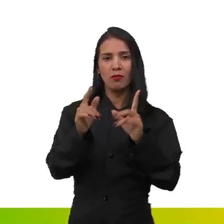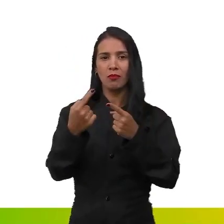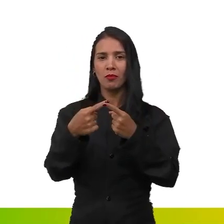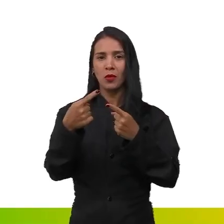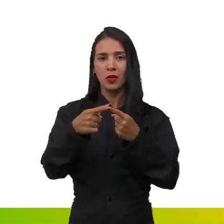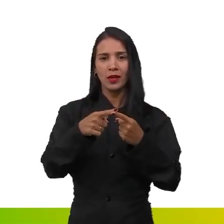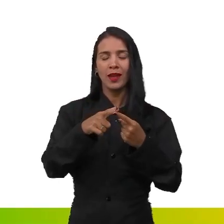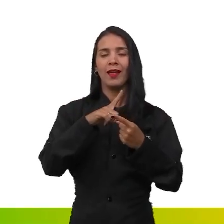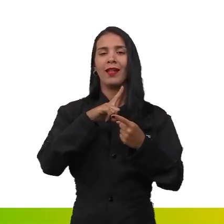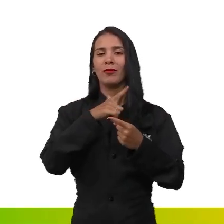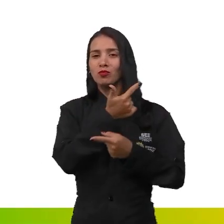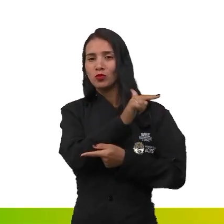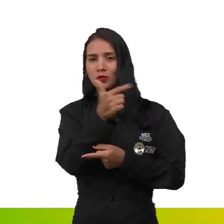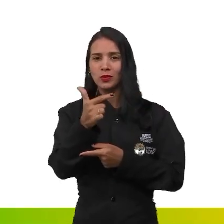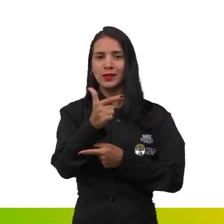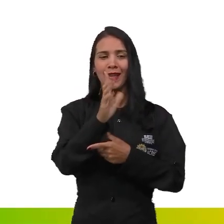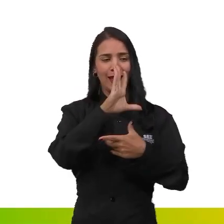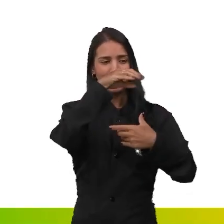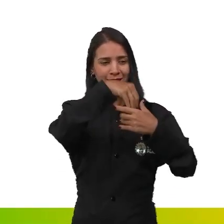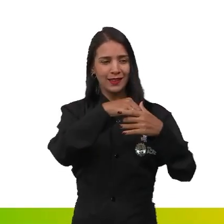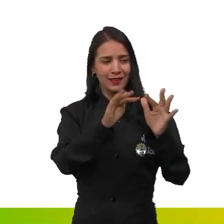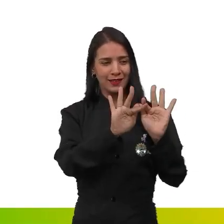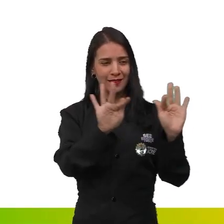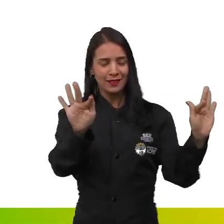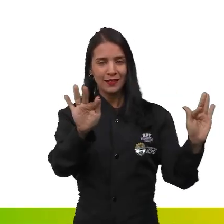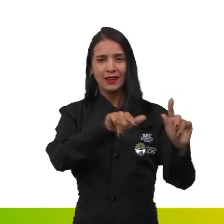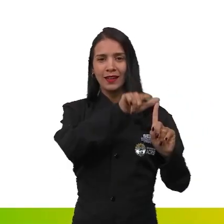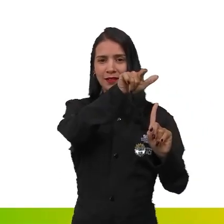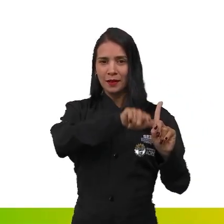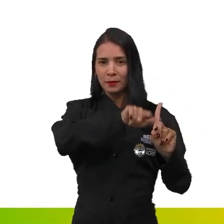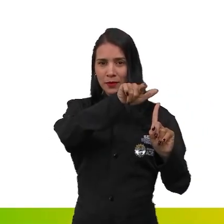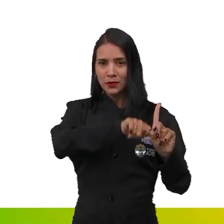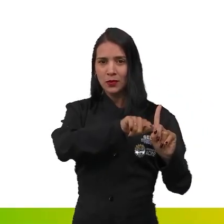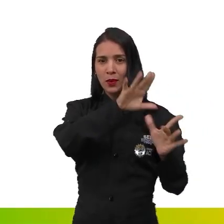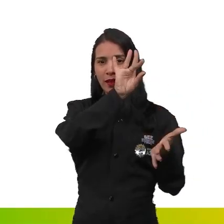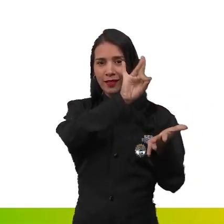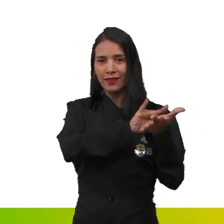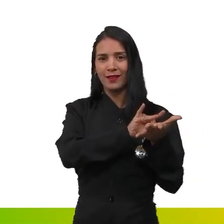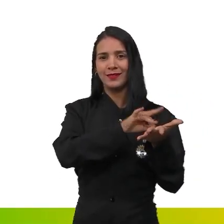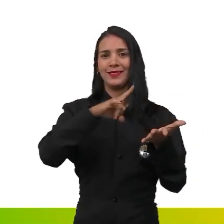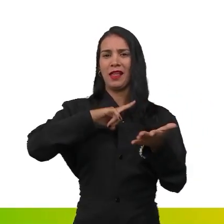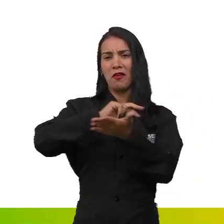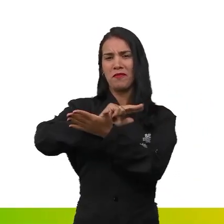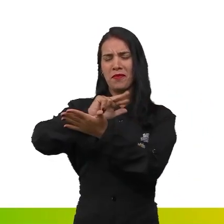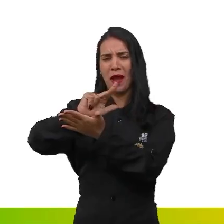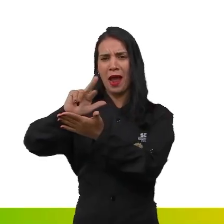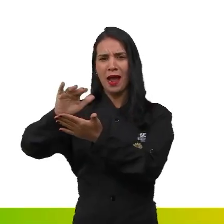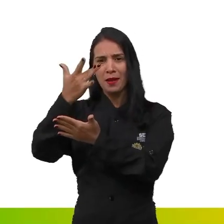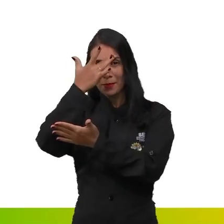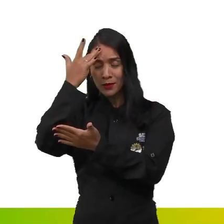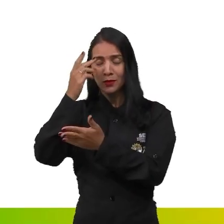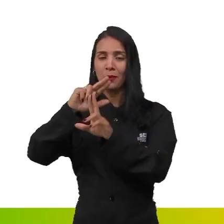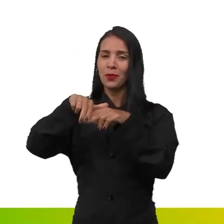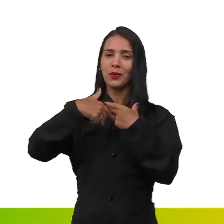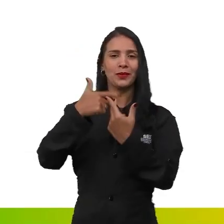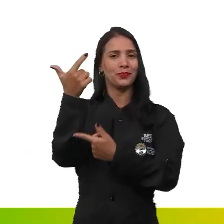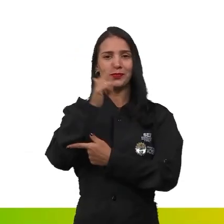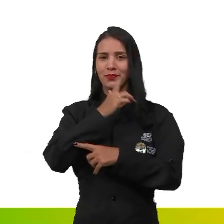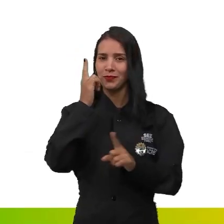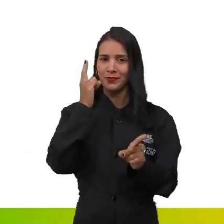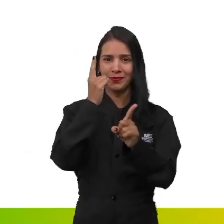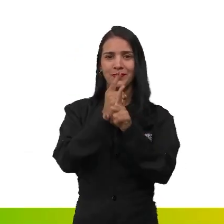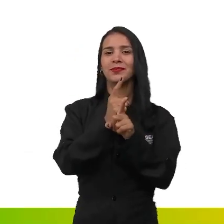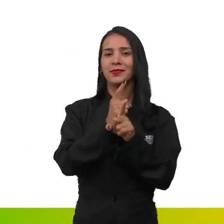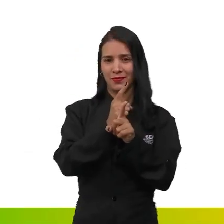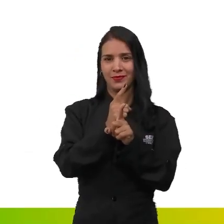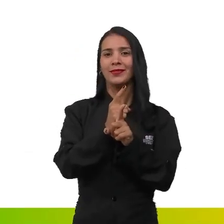sujeito, que é uma estratégia aí de impessoalização. Se eu não tenho sujeito para se identificar, eu não consigo descredibilizar o